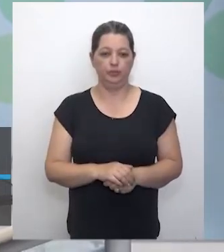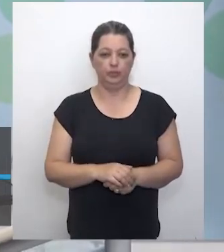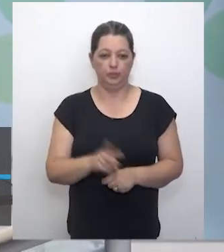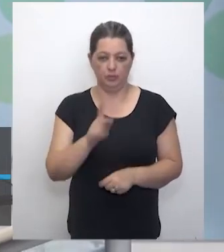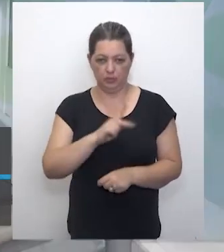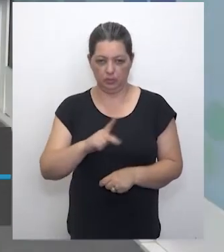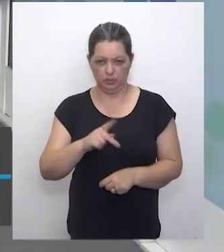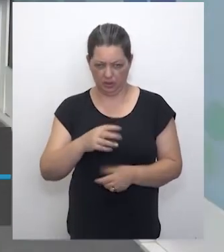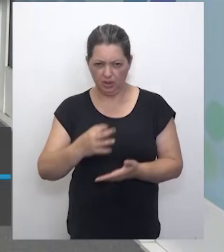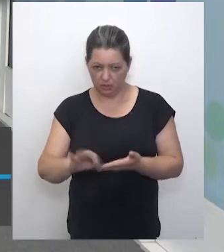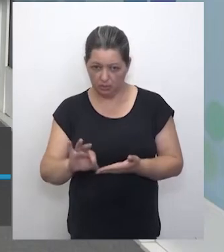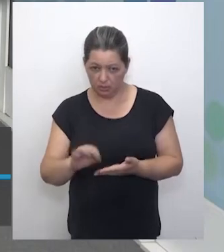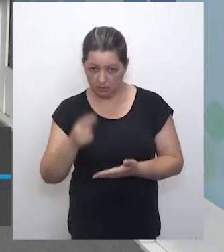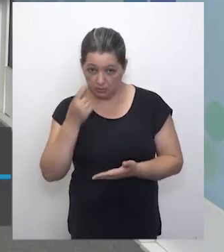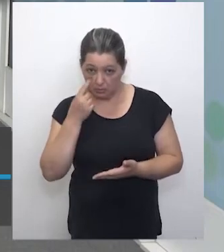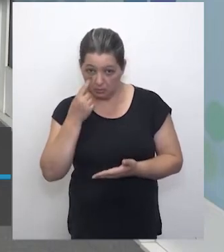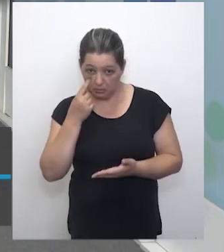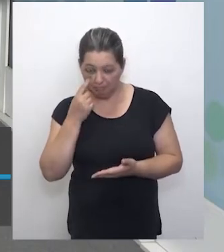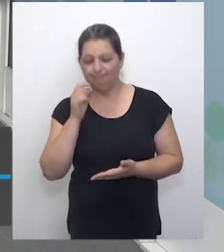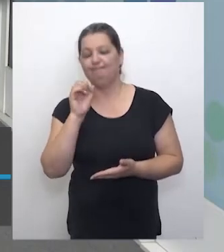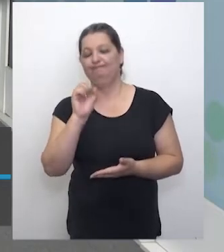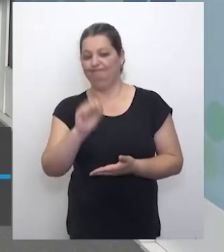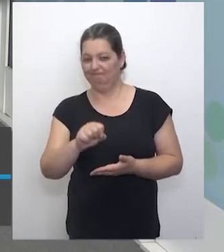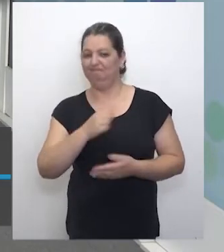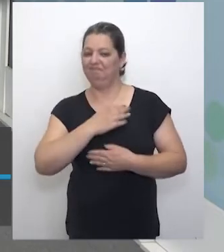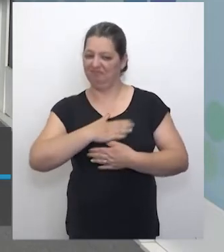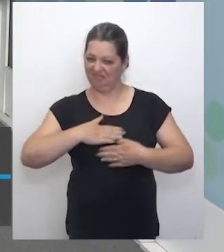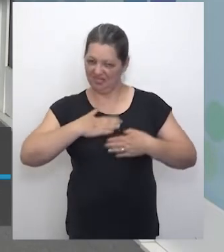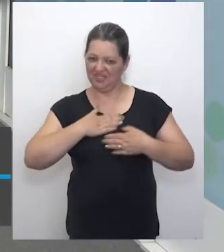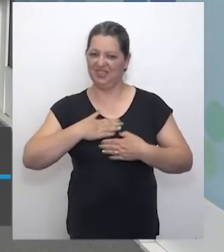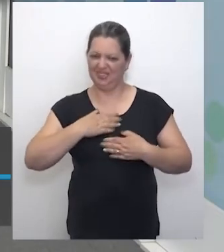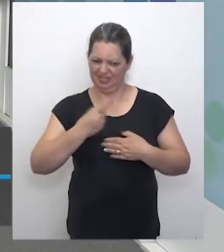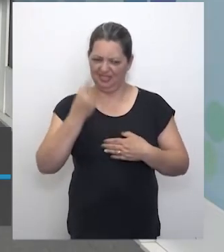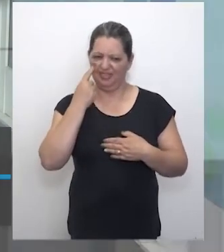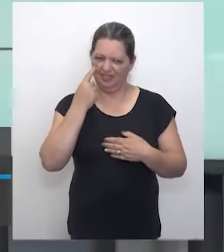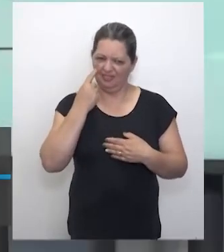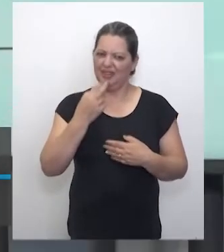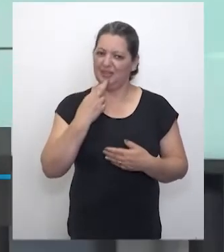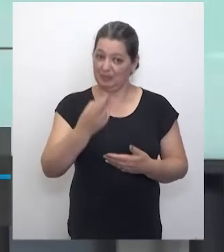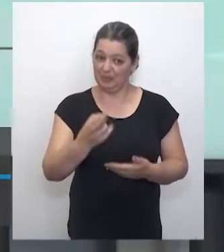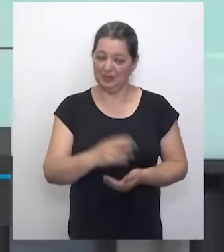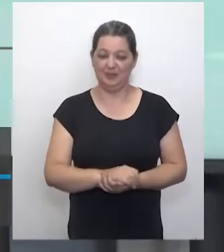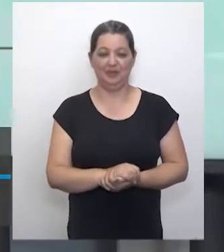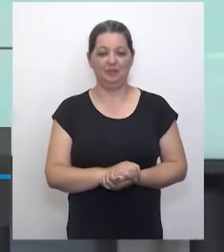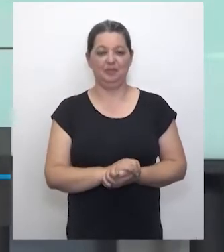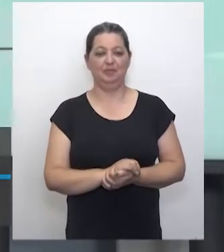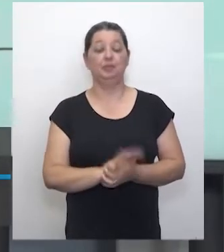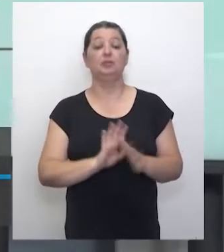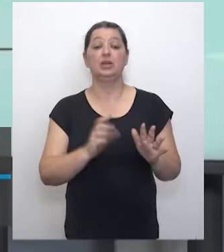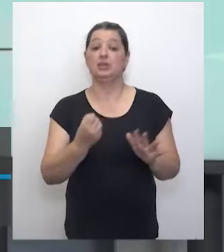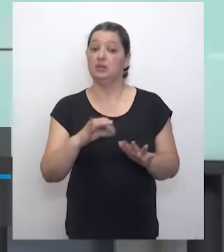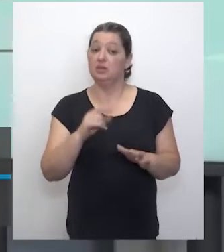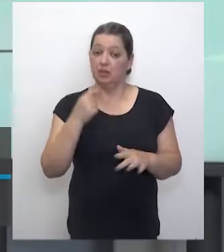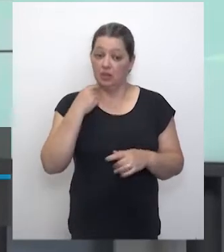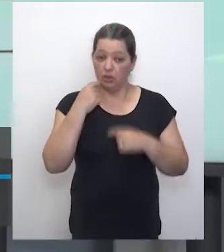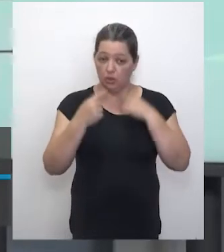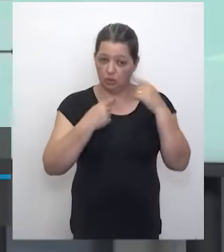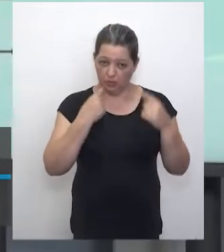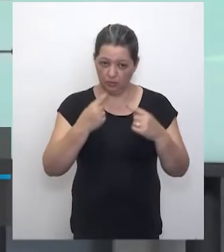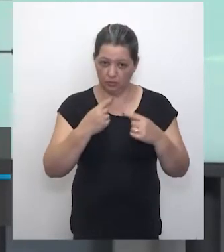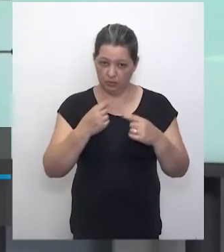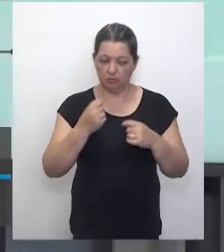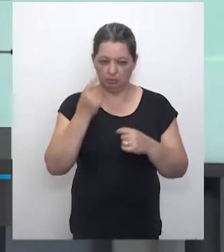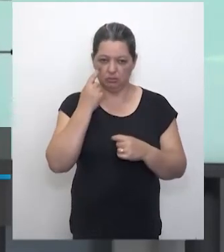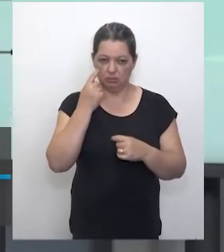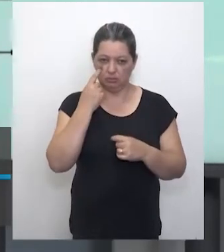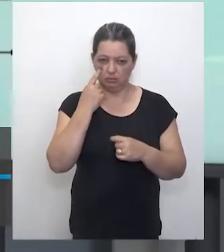eles acertaram? Acertaram sim, gostei de ouvir essa resposta, hein, pessoal? Mas, se você ainda está com dúvida, é só vir aqui